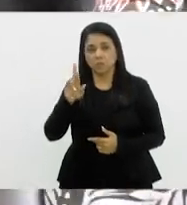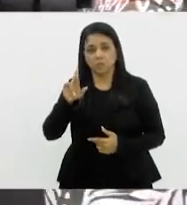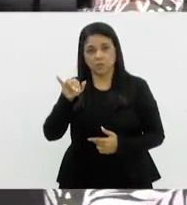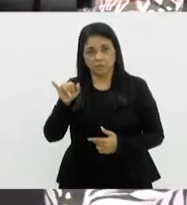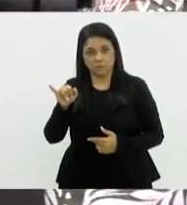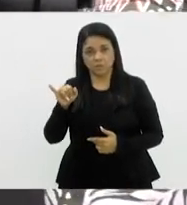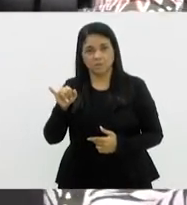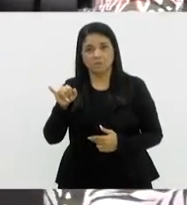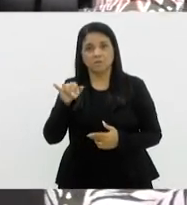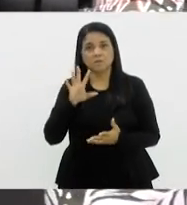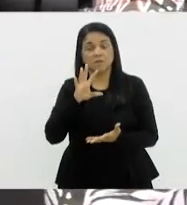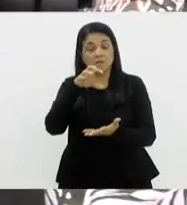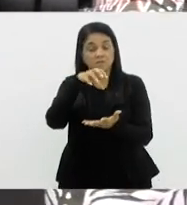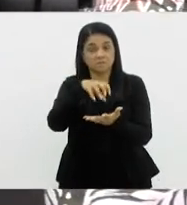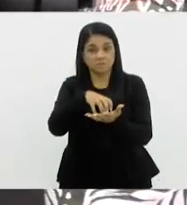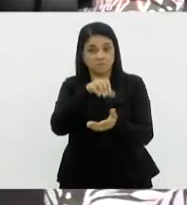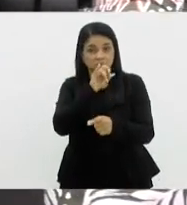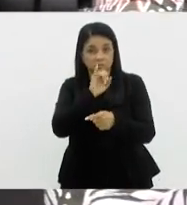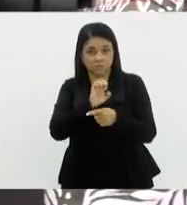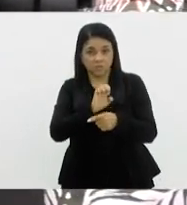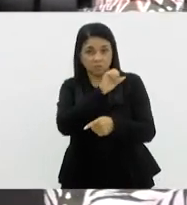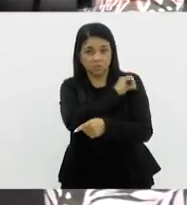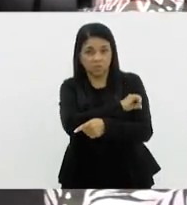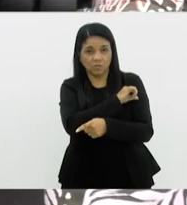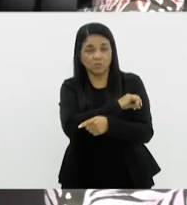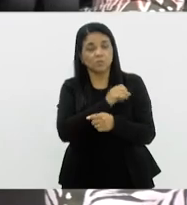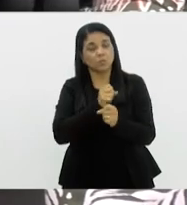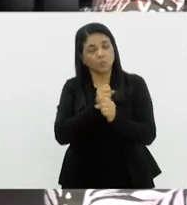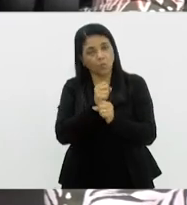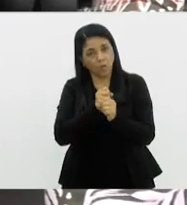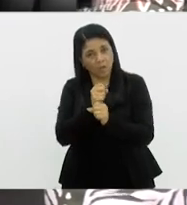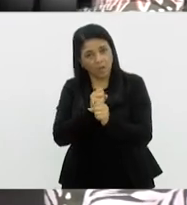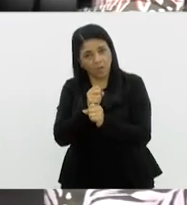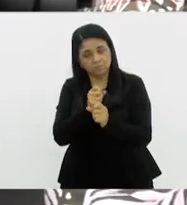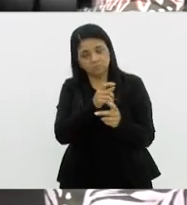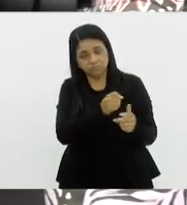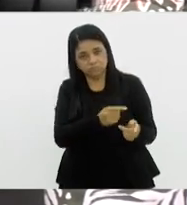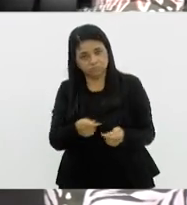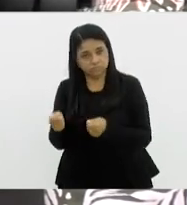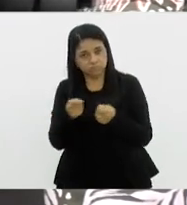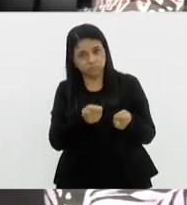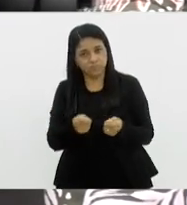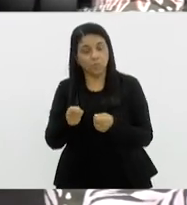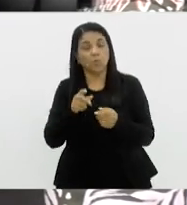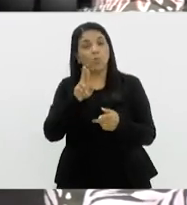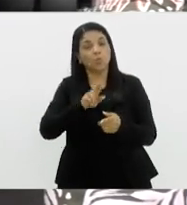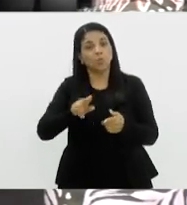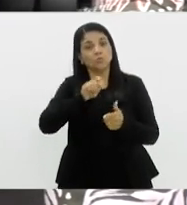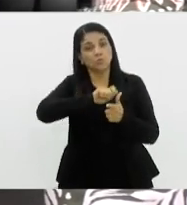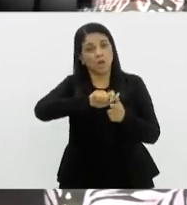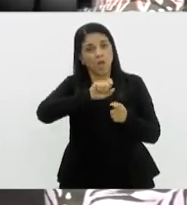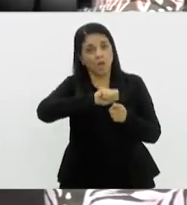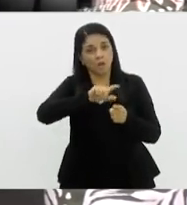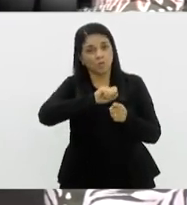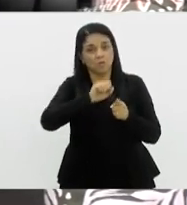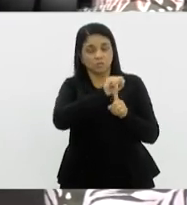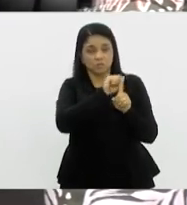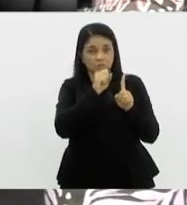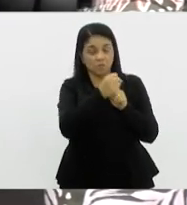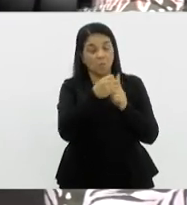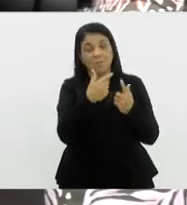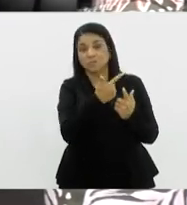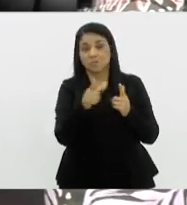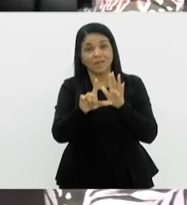infelizmente, é central no Estado do Rio de Janeiro. Todo ano, praticamente, a gente tem a necessidade do uso do aluguel social sem ter uma legislação que trate sobre o